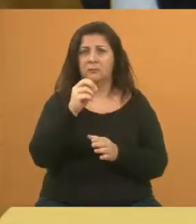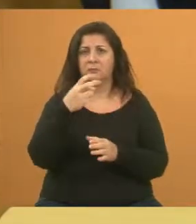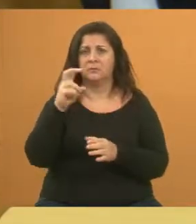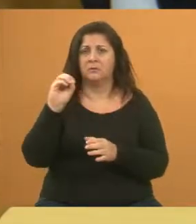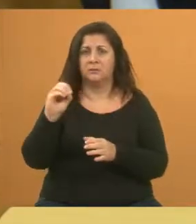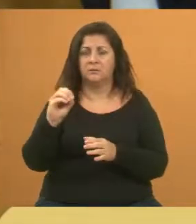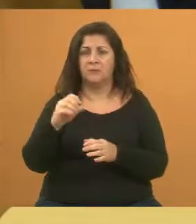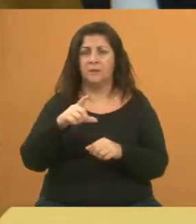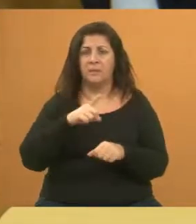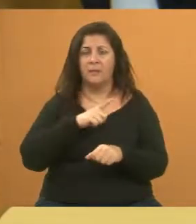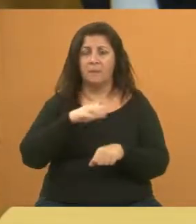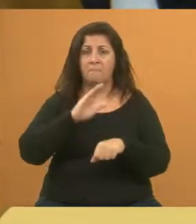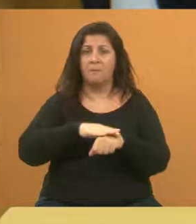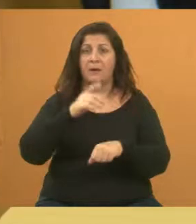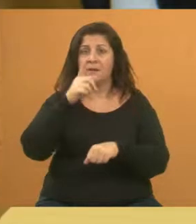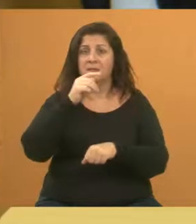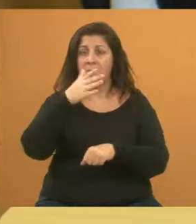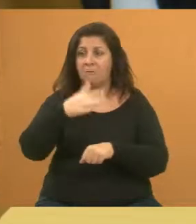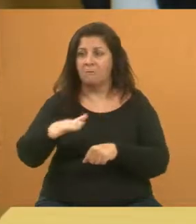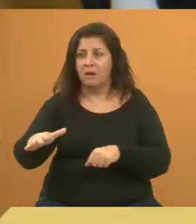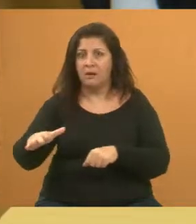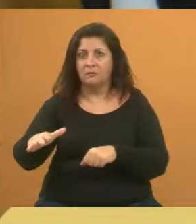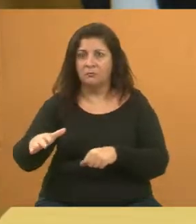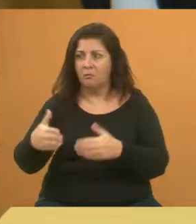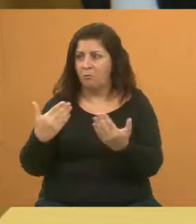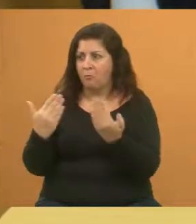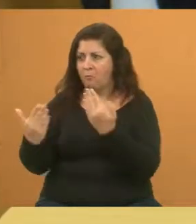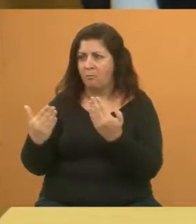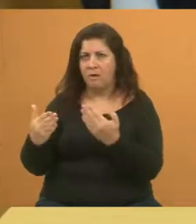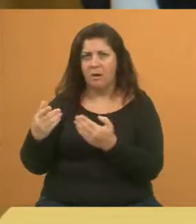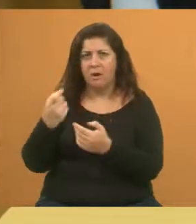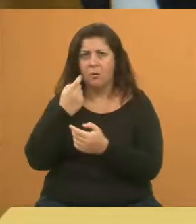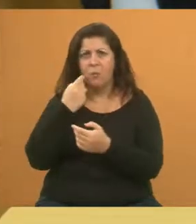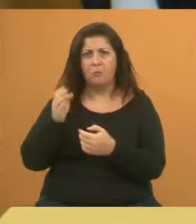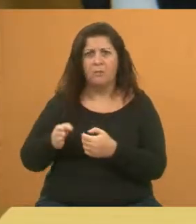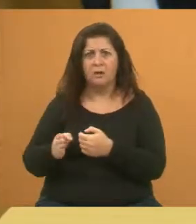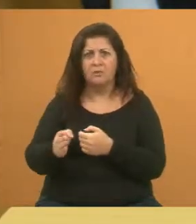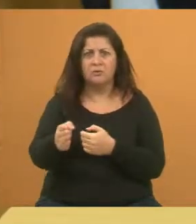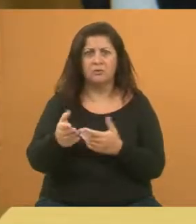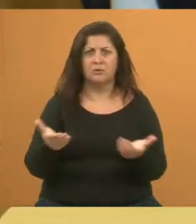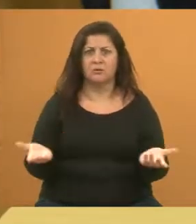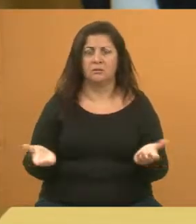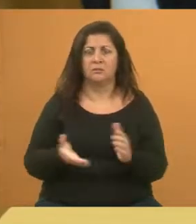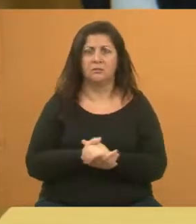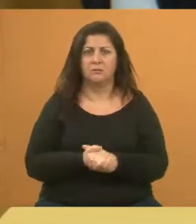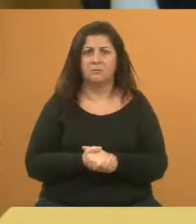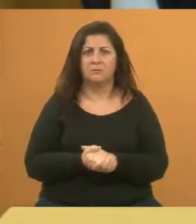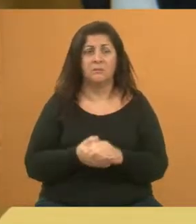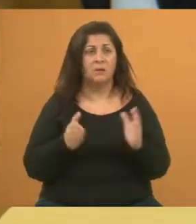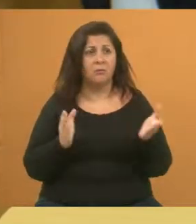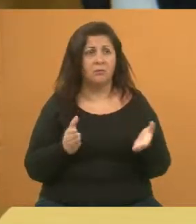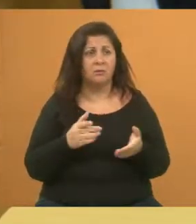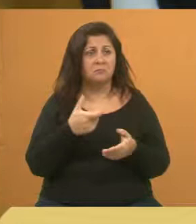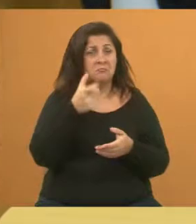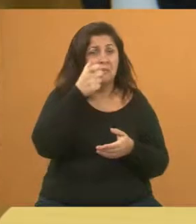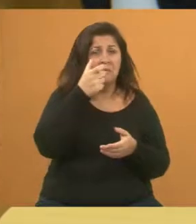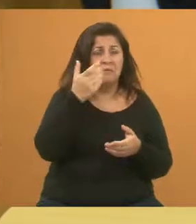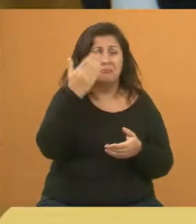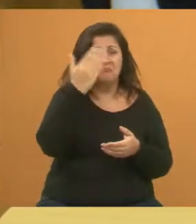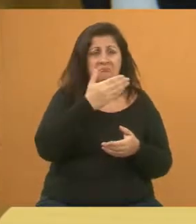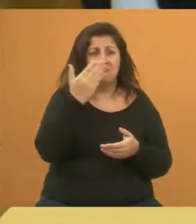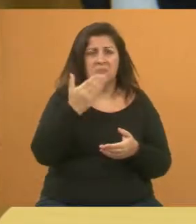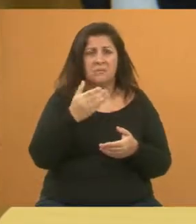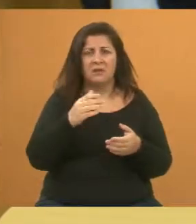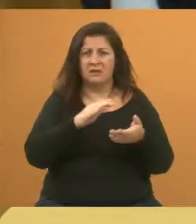haverá mais plástico no oceano do que peixes, em termos de massa. Então, quer dizer, hoje em dia, a gente não vê quase o efeito do canudo plástico